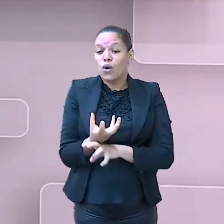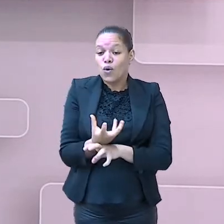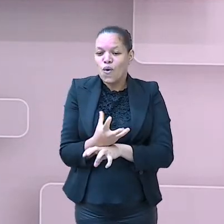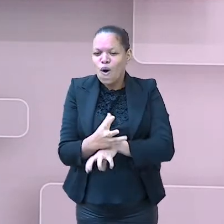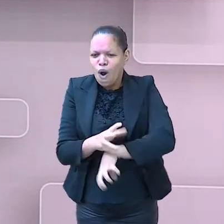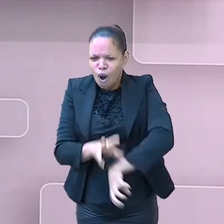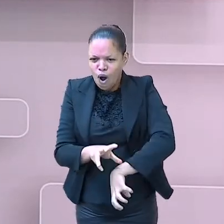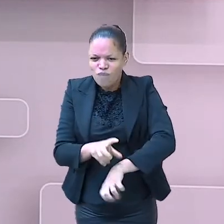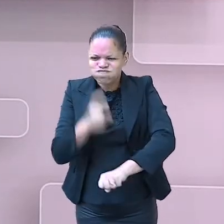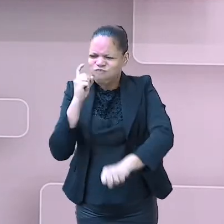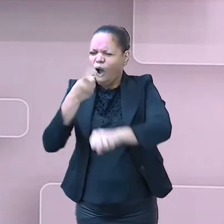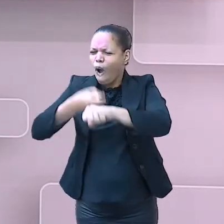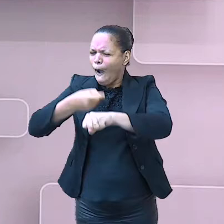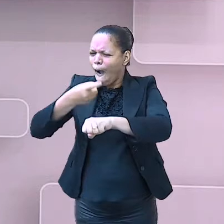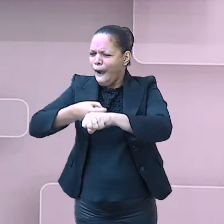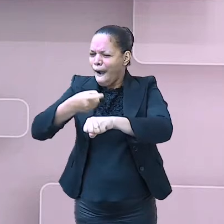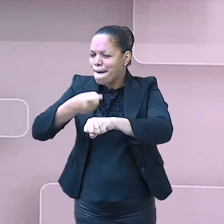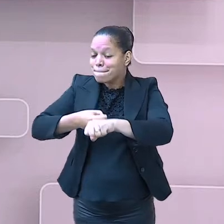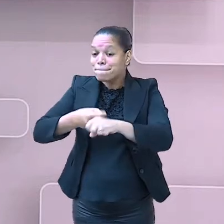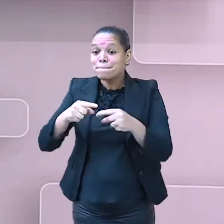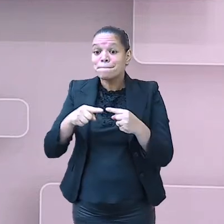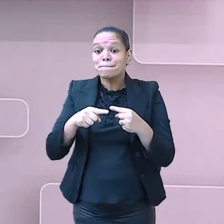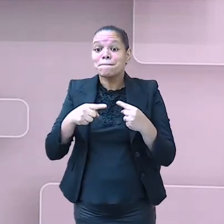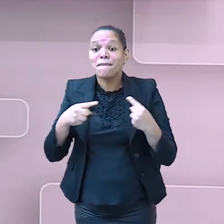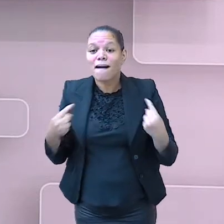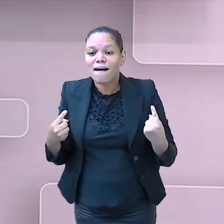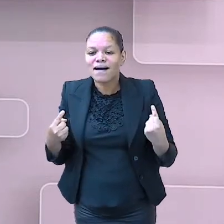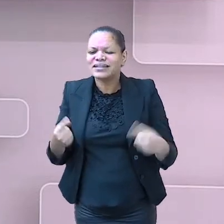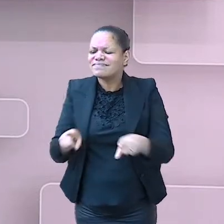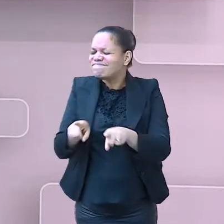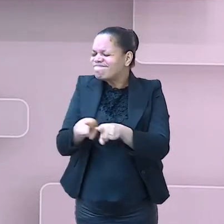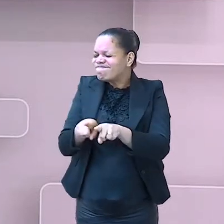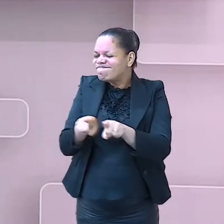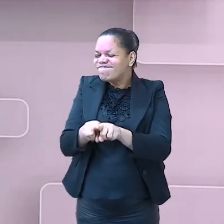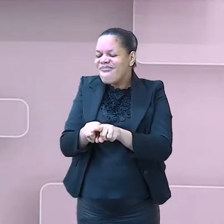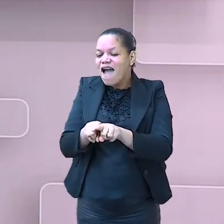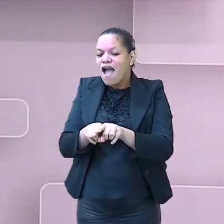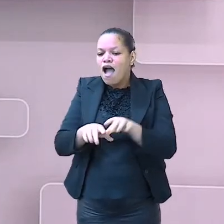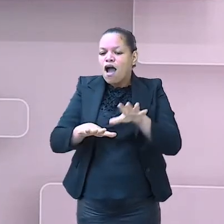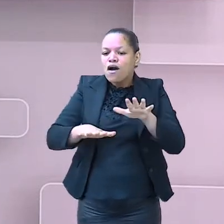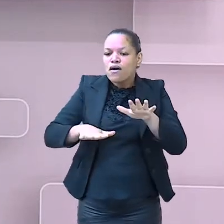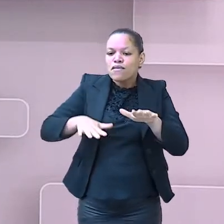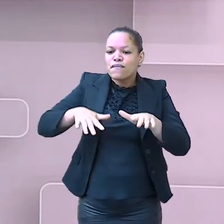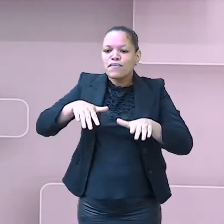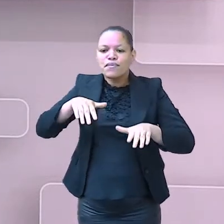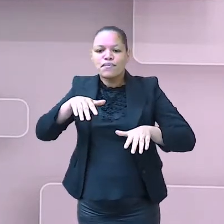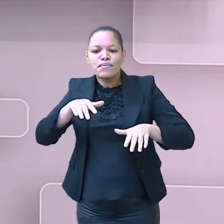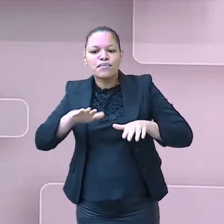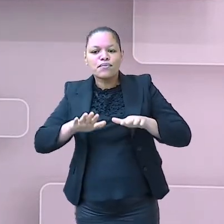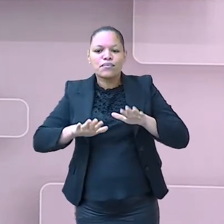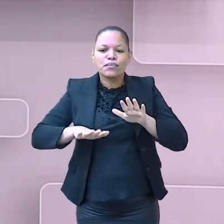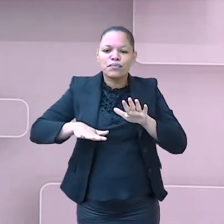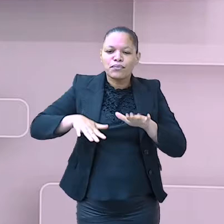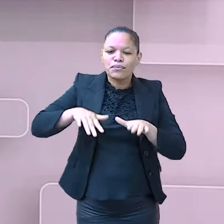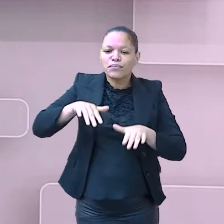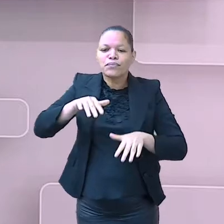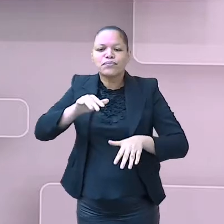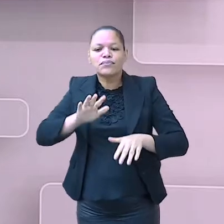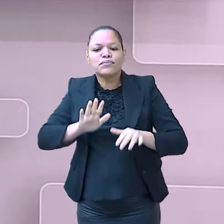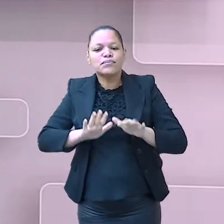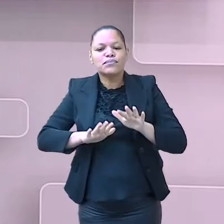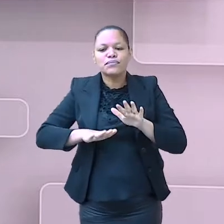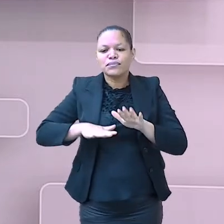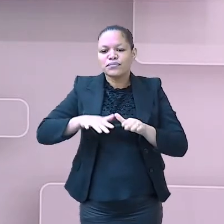leves, ajudando assim na hora de iniciar o voo e também na hora, né, de cessar esse voo ali na hora